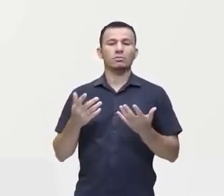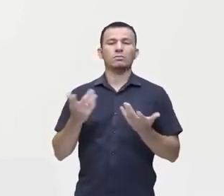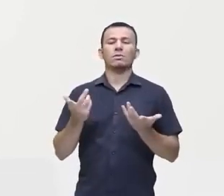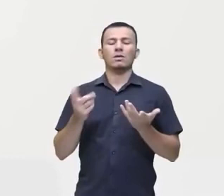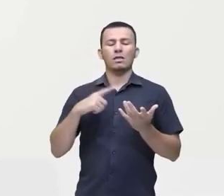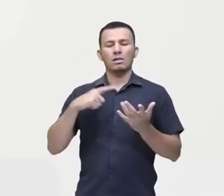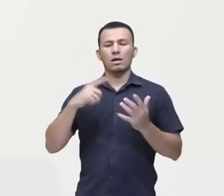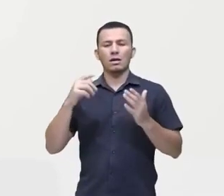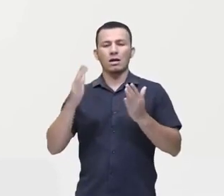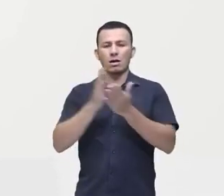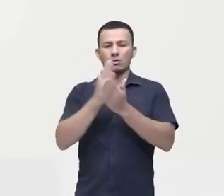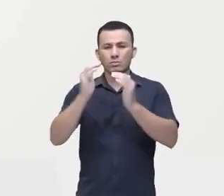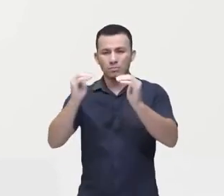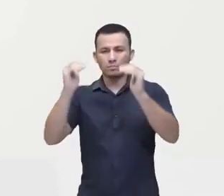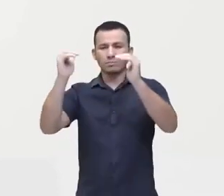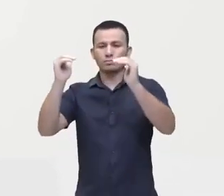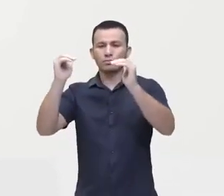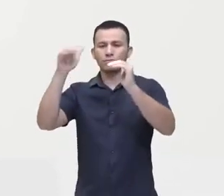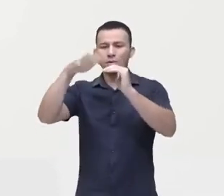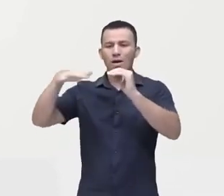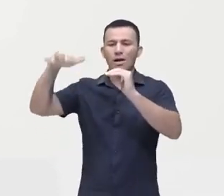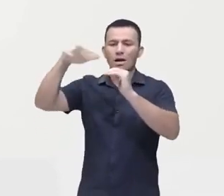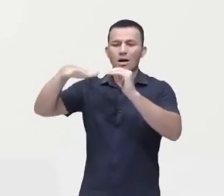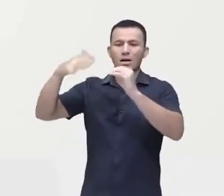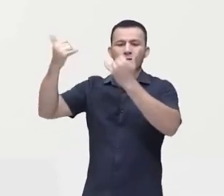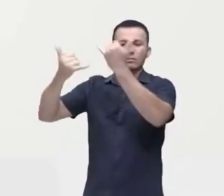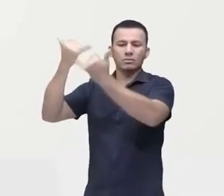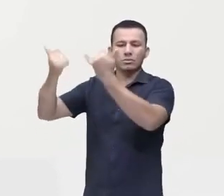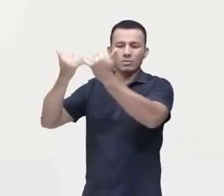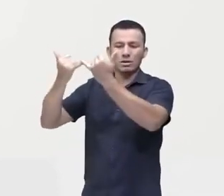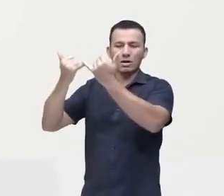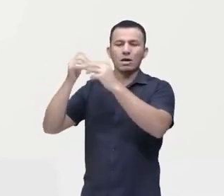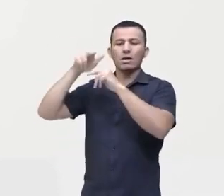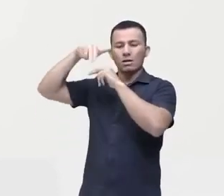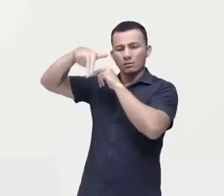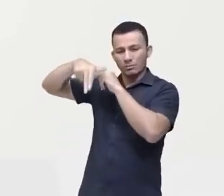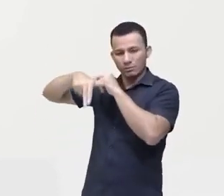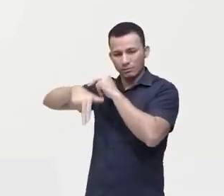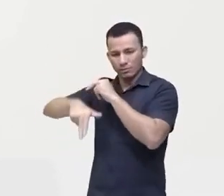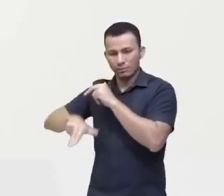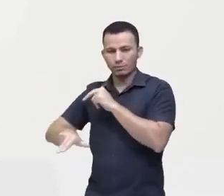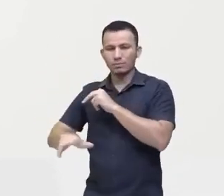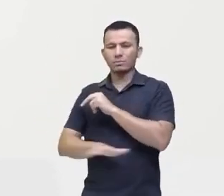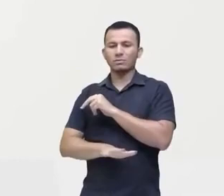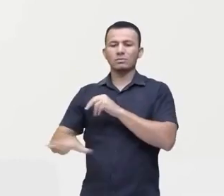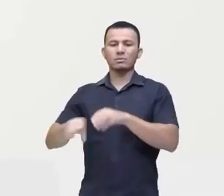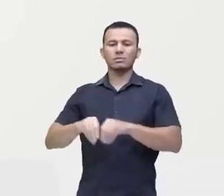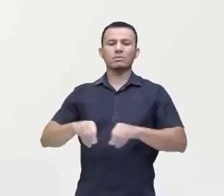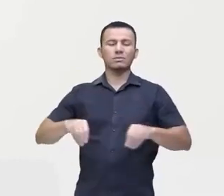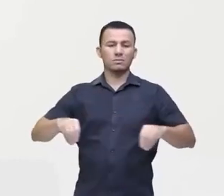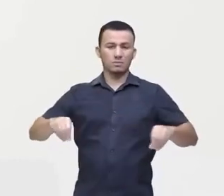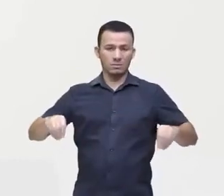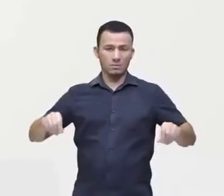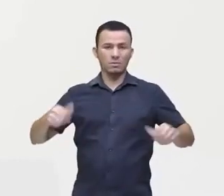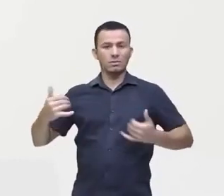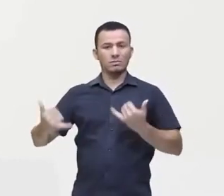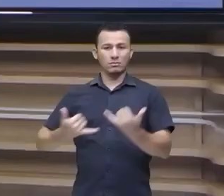em cima. E quando a gente escorrega, a gente vem para baixo.